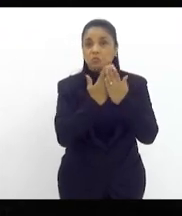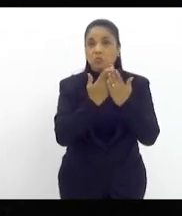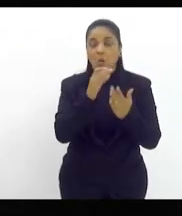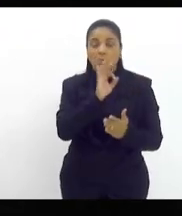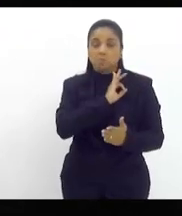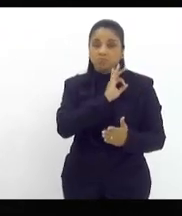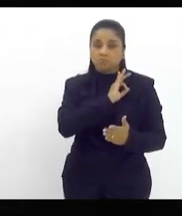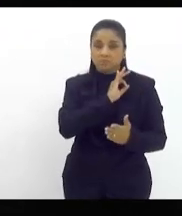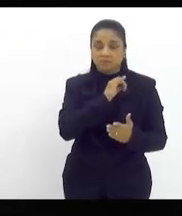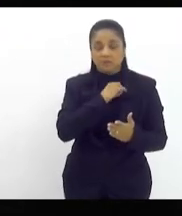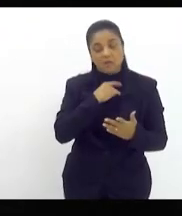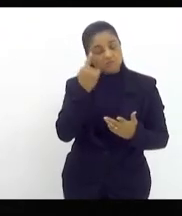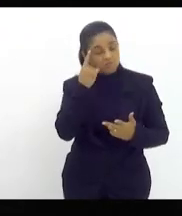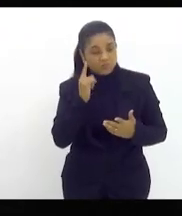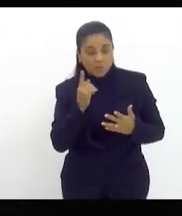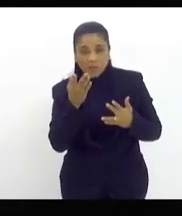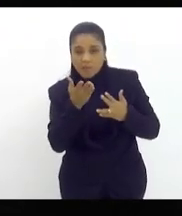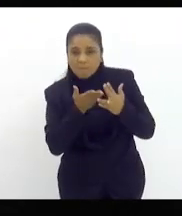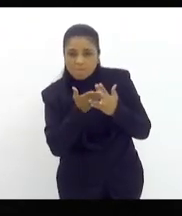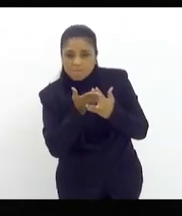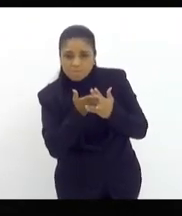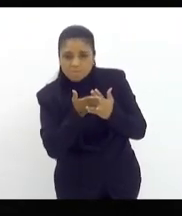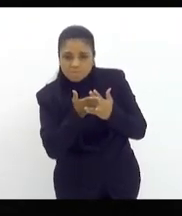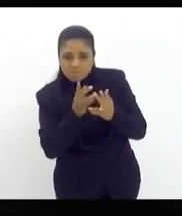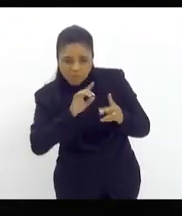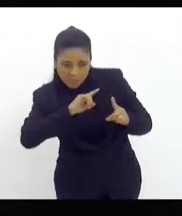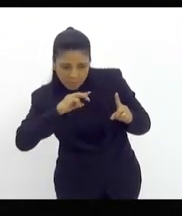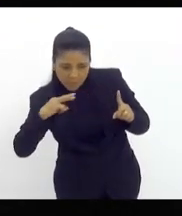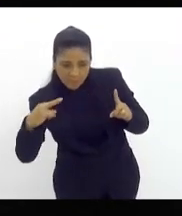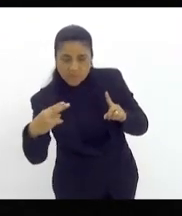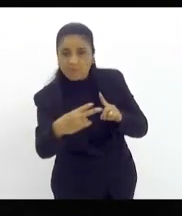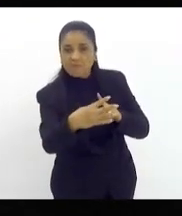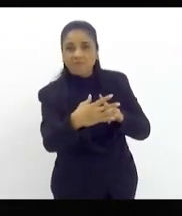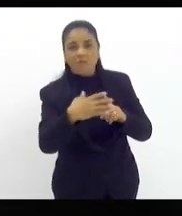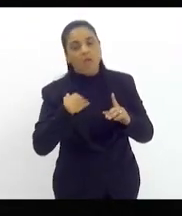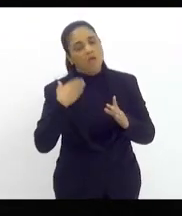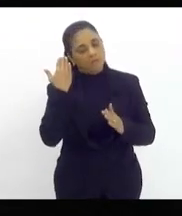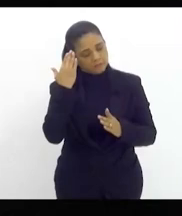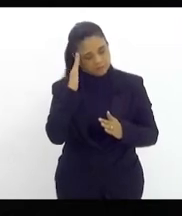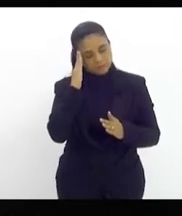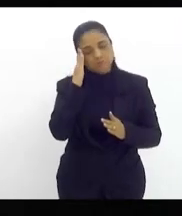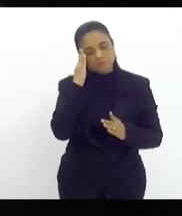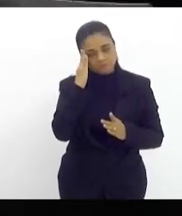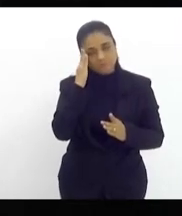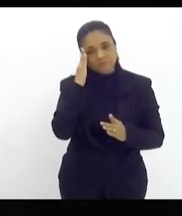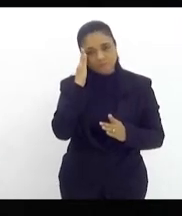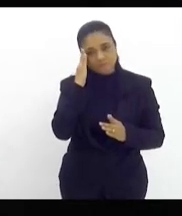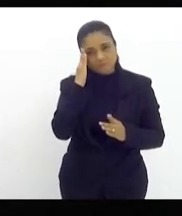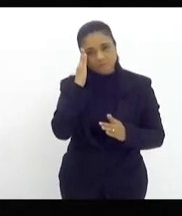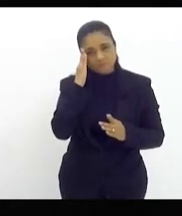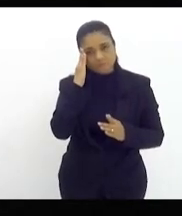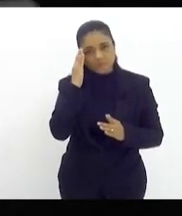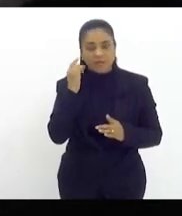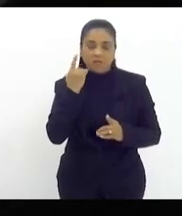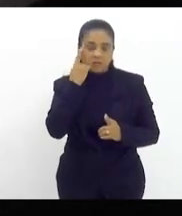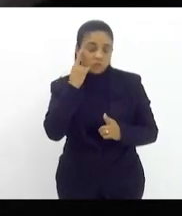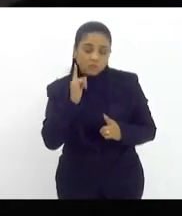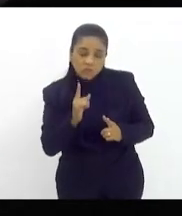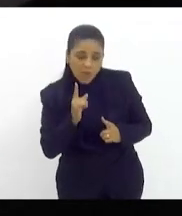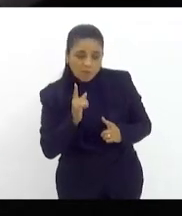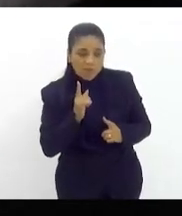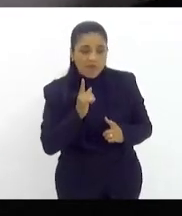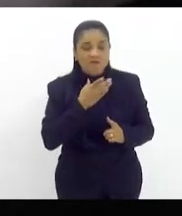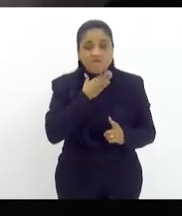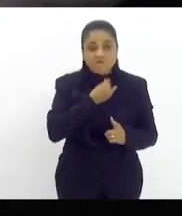significa a imediação aí tudo bem eu compreendo ela parte de uma premissa falsa a conclusão será